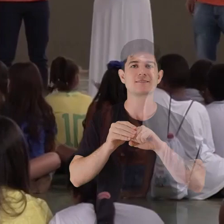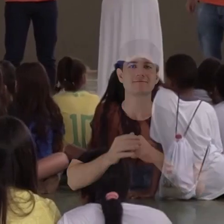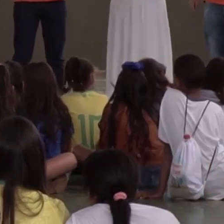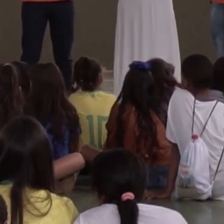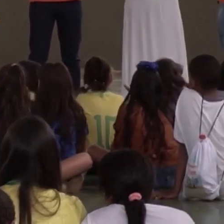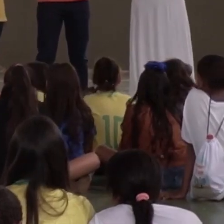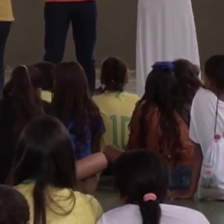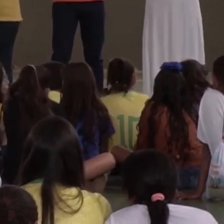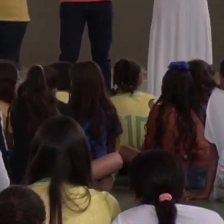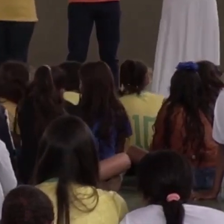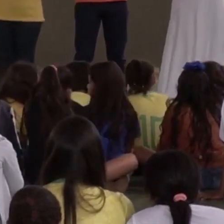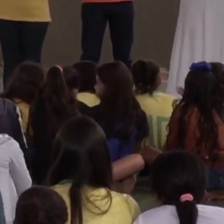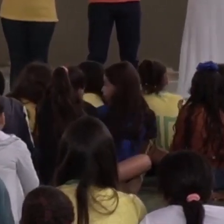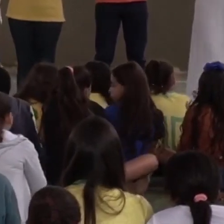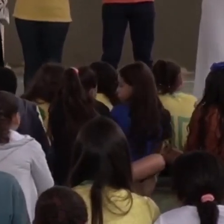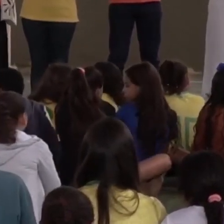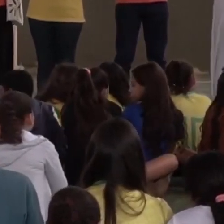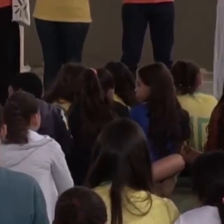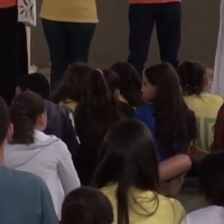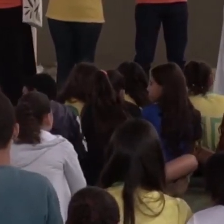conhecimento.